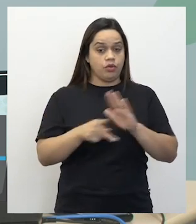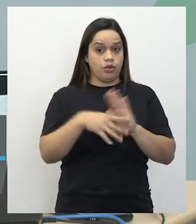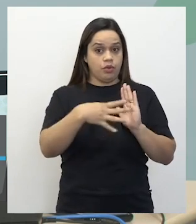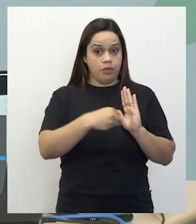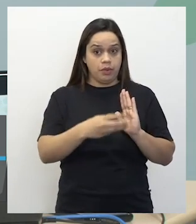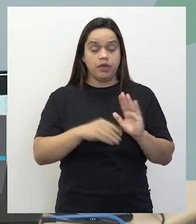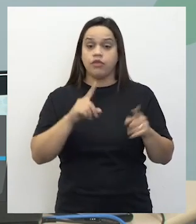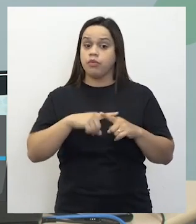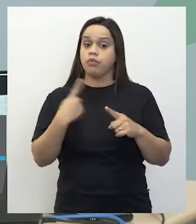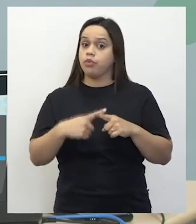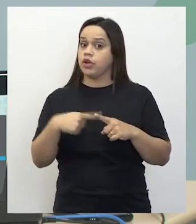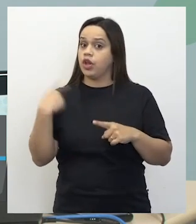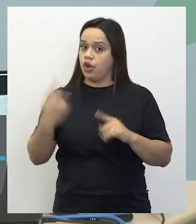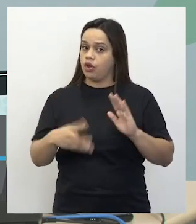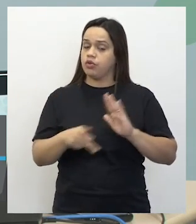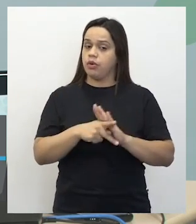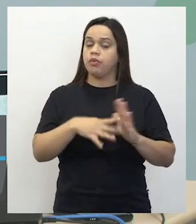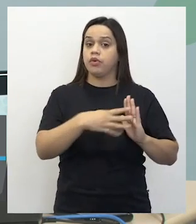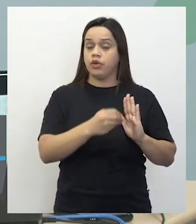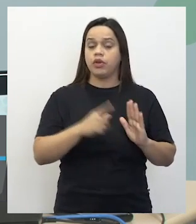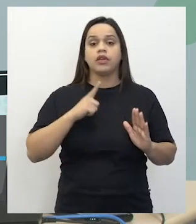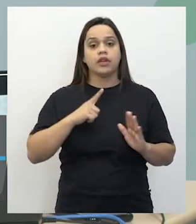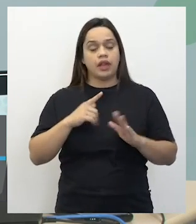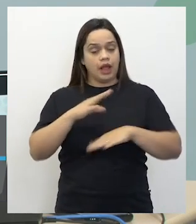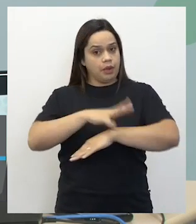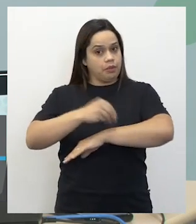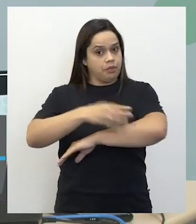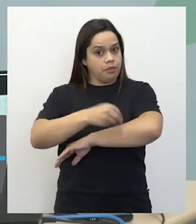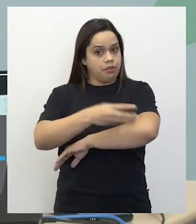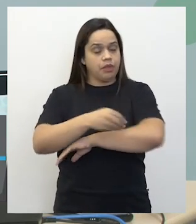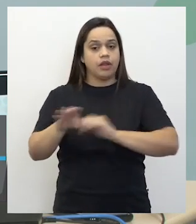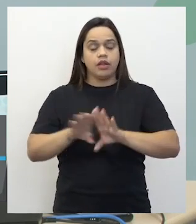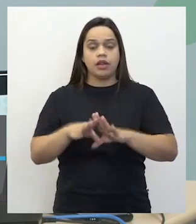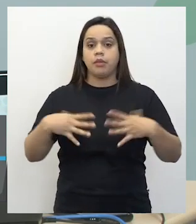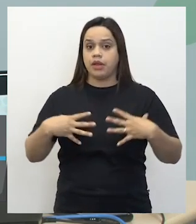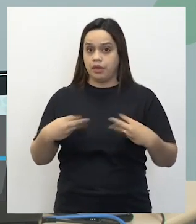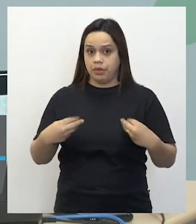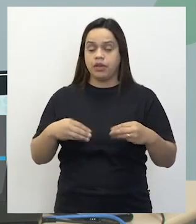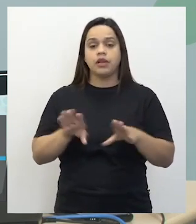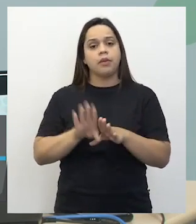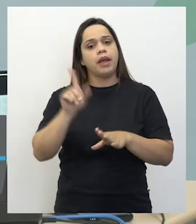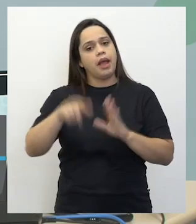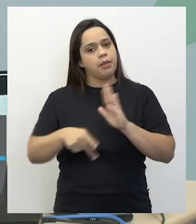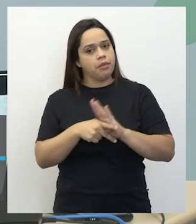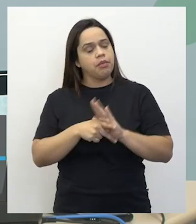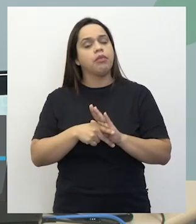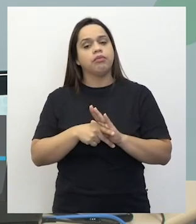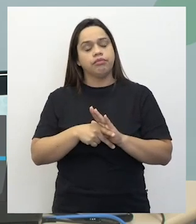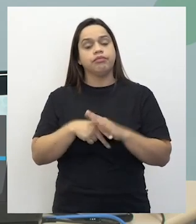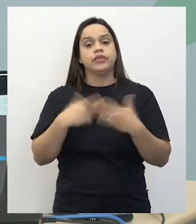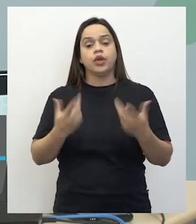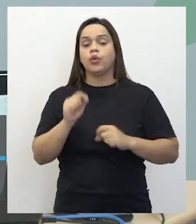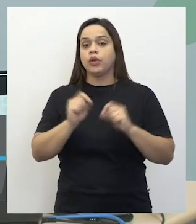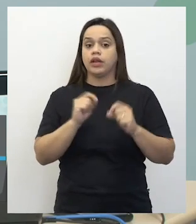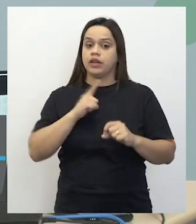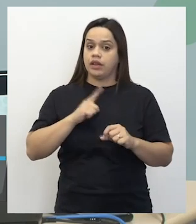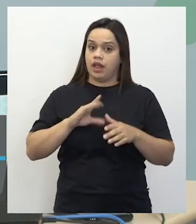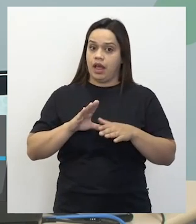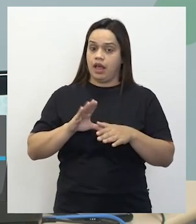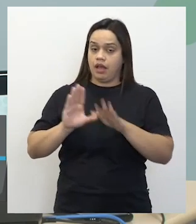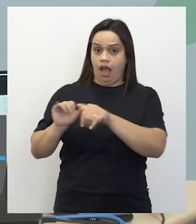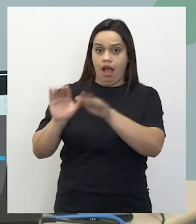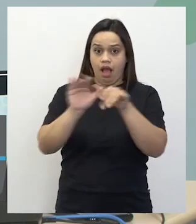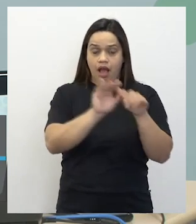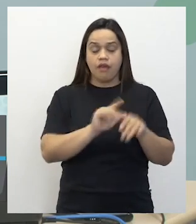tá? Porque nós temos pelos e glândula mamária. Quem tem pelo e glândula mamária é mamífero, tá bom? E aí você tem as aves, que também